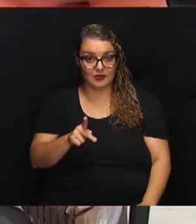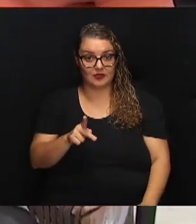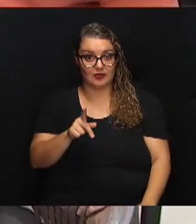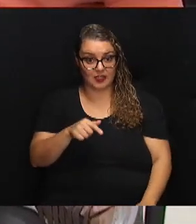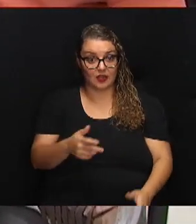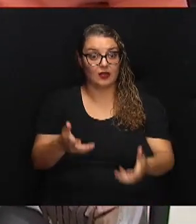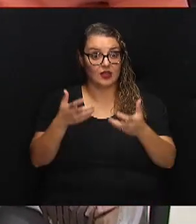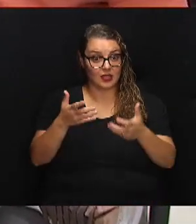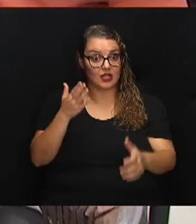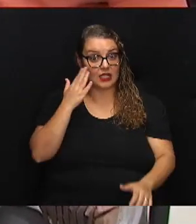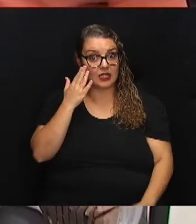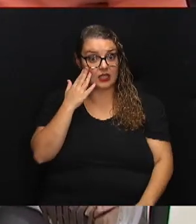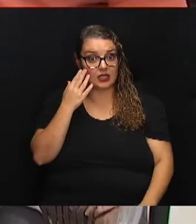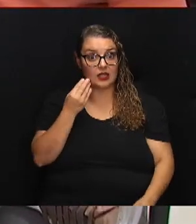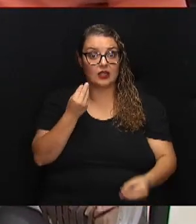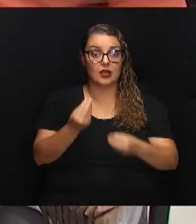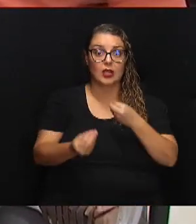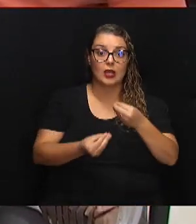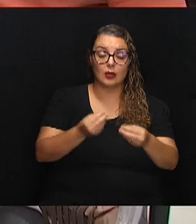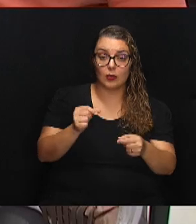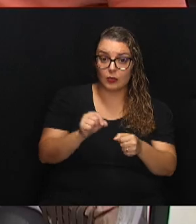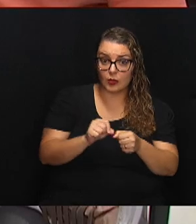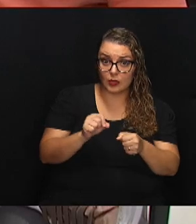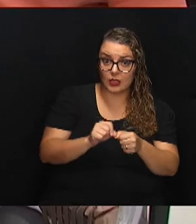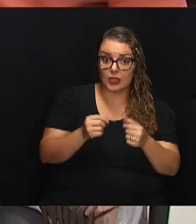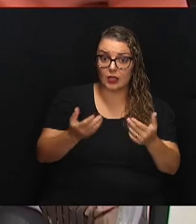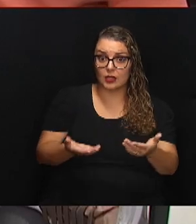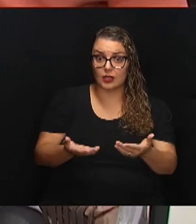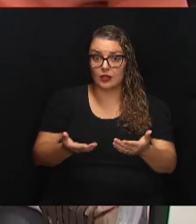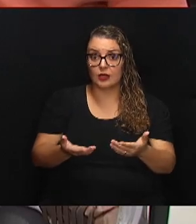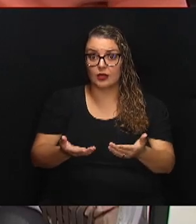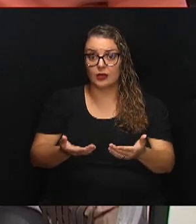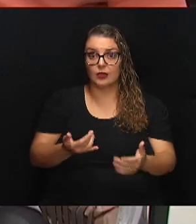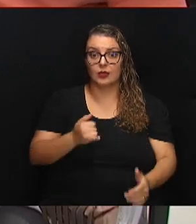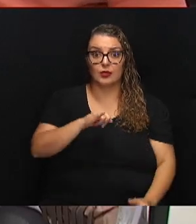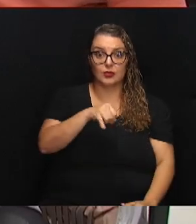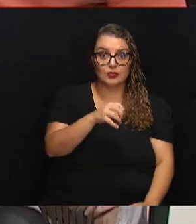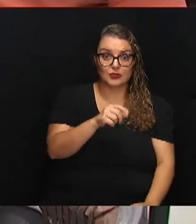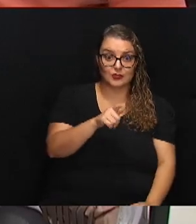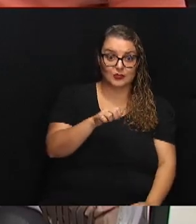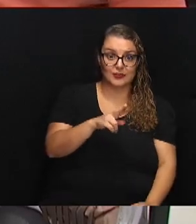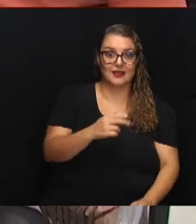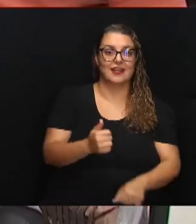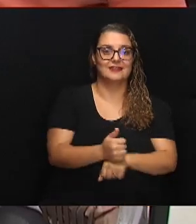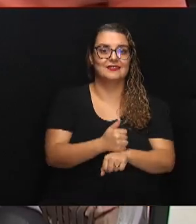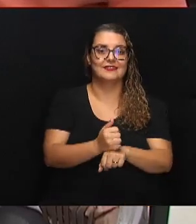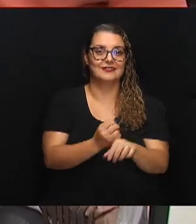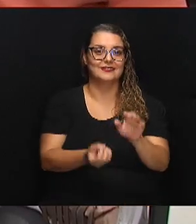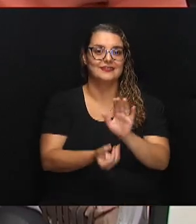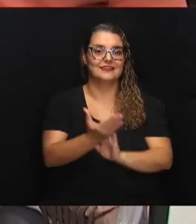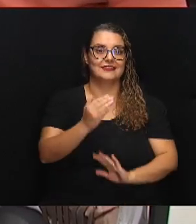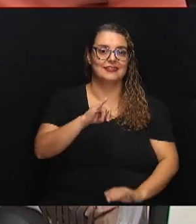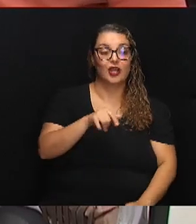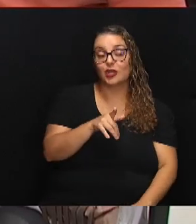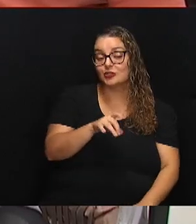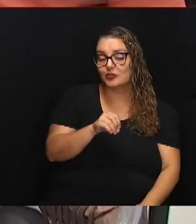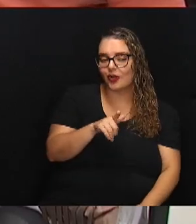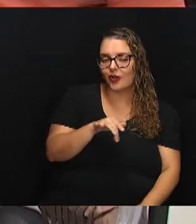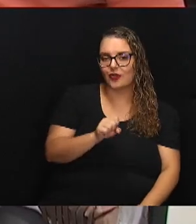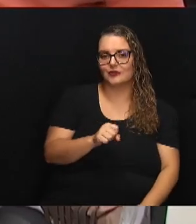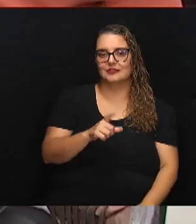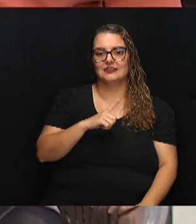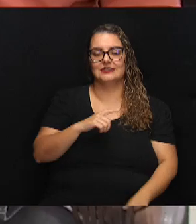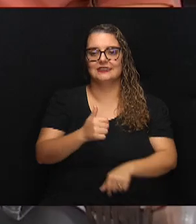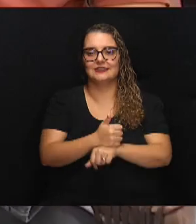quer saber, né? Como faz para jogar profissionalmente, criar jogos, ter isso como uma